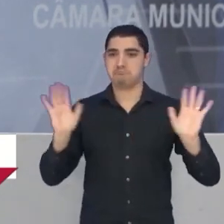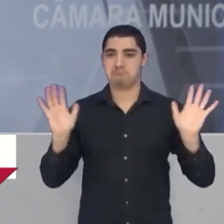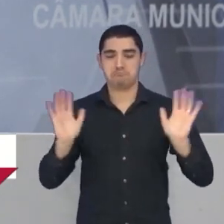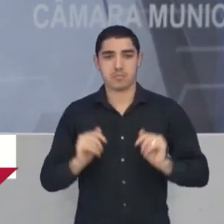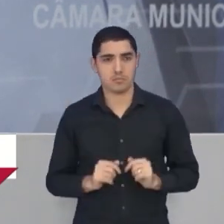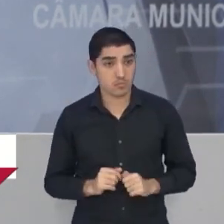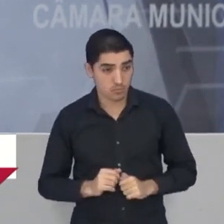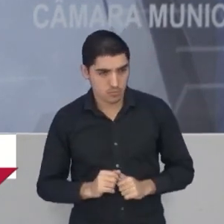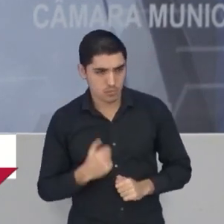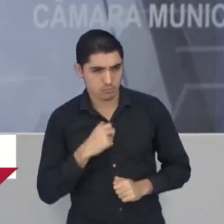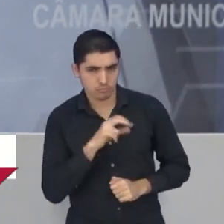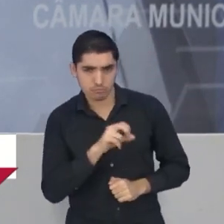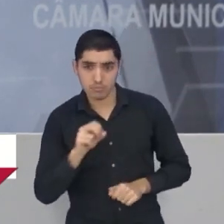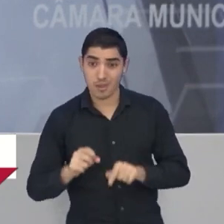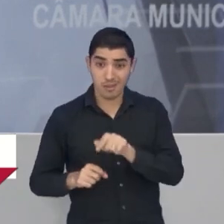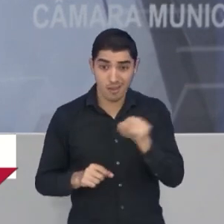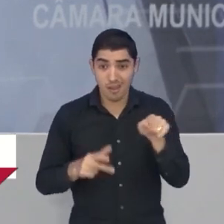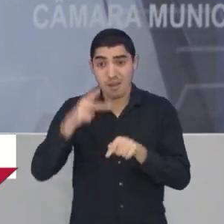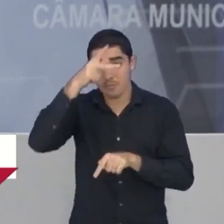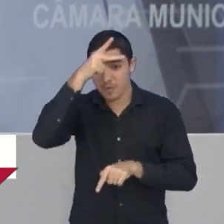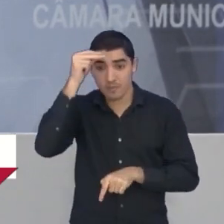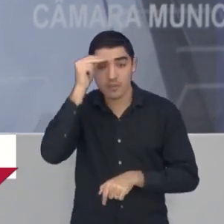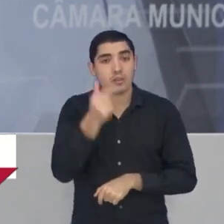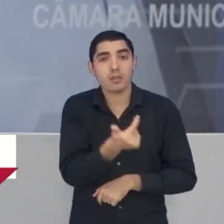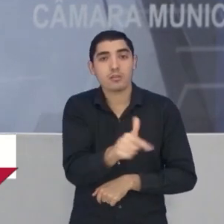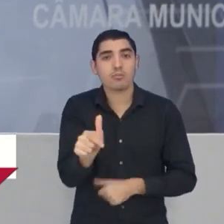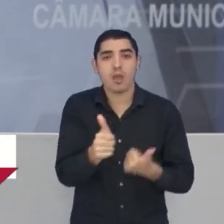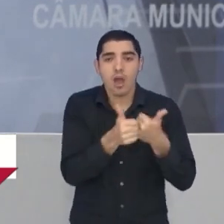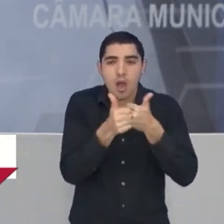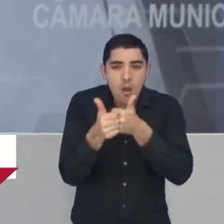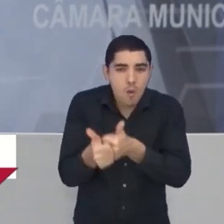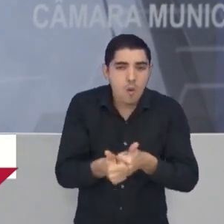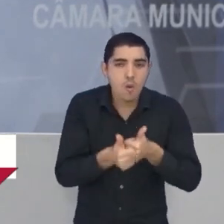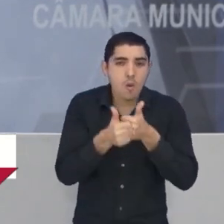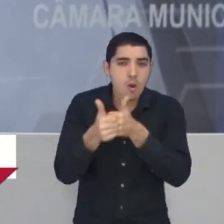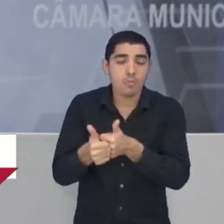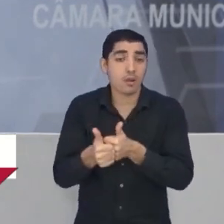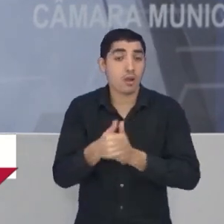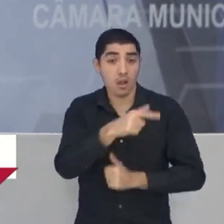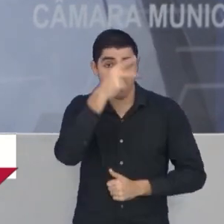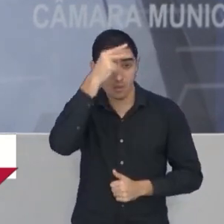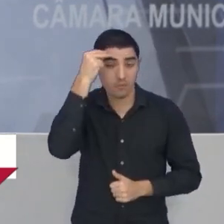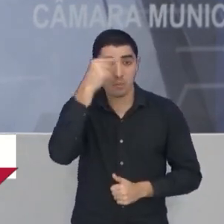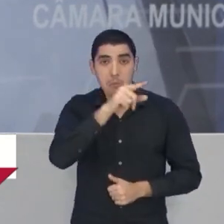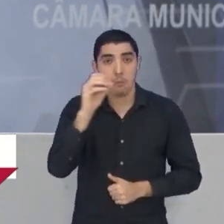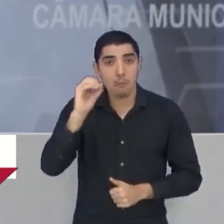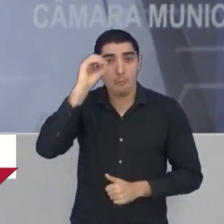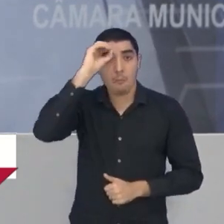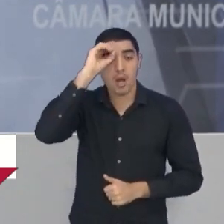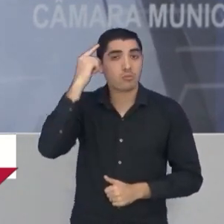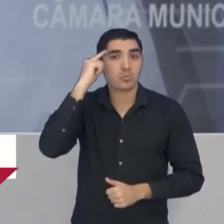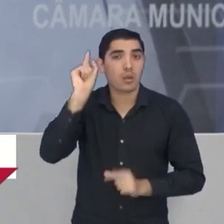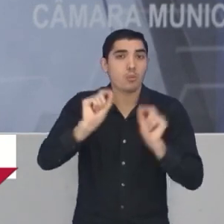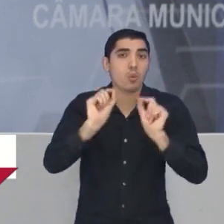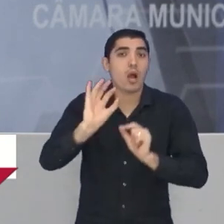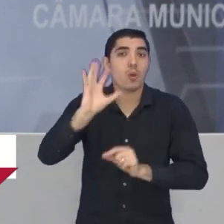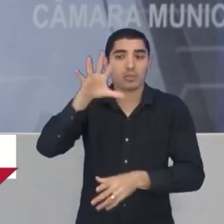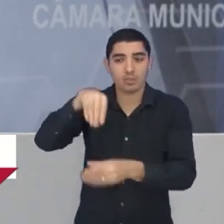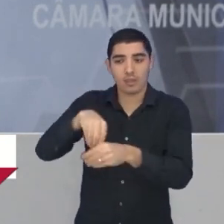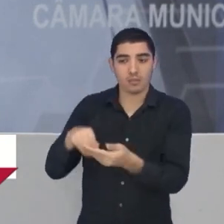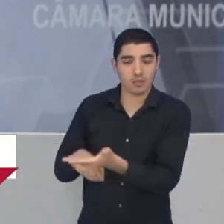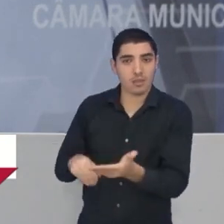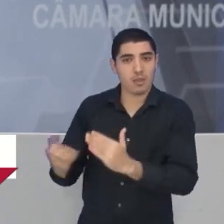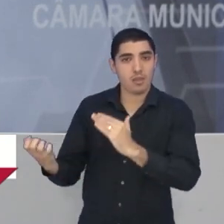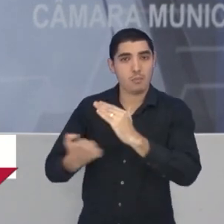muitas prefeituras não fazem acompanhamento sequer sabem o que se passam dentro dessas unidades que são